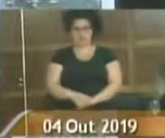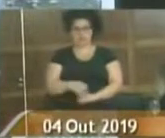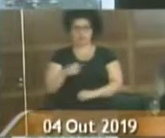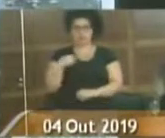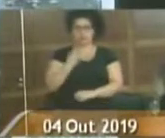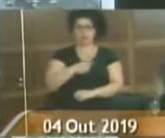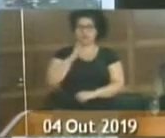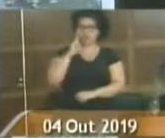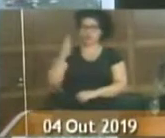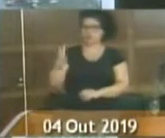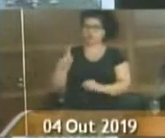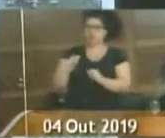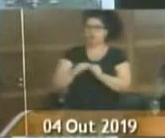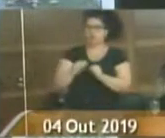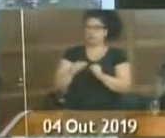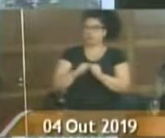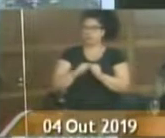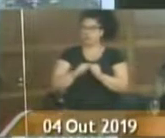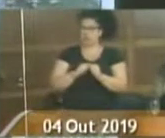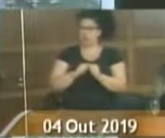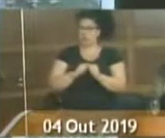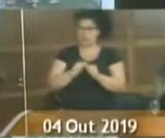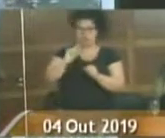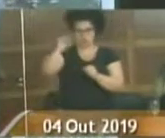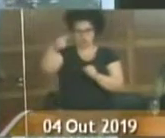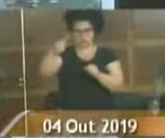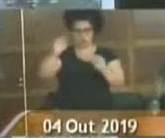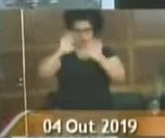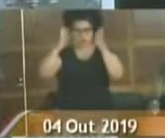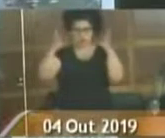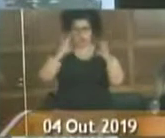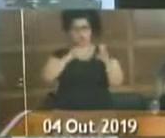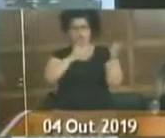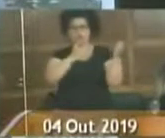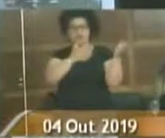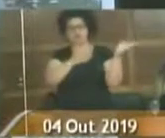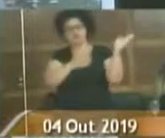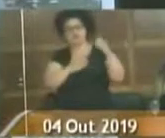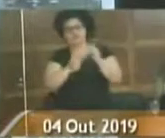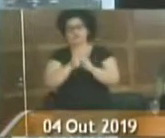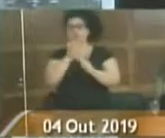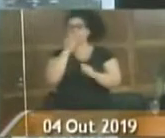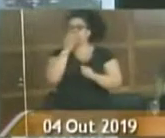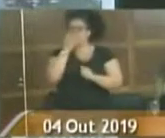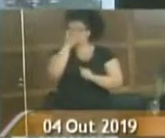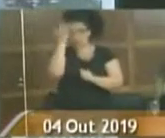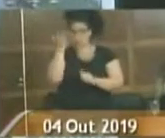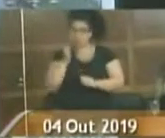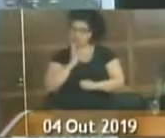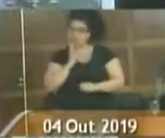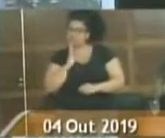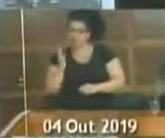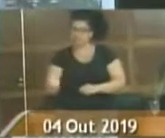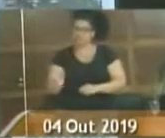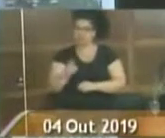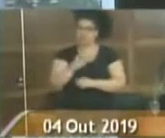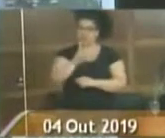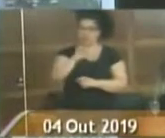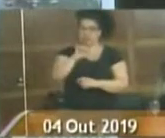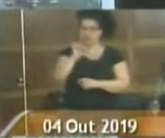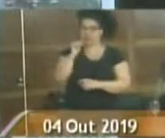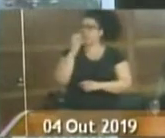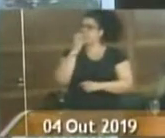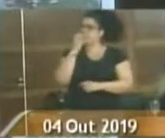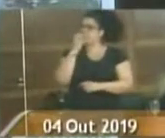Bem-Estar Animal fizer o próximo evento, nós vamos trazê-la para quem quiser conhecê-la. Ela é uma cadela